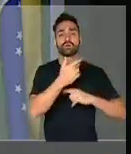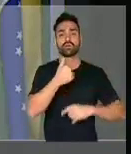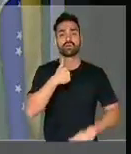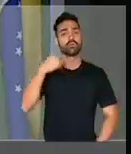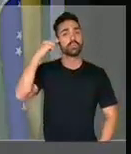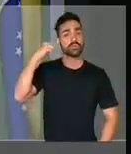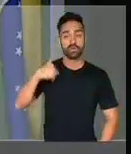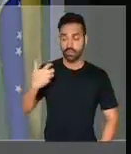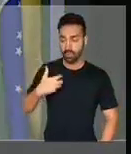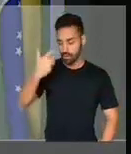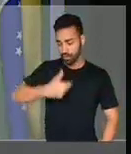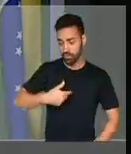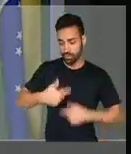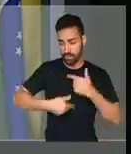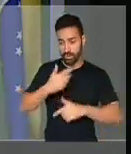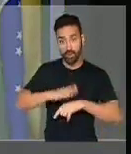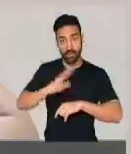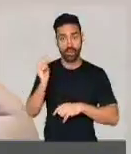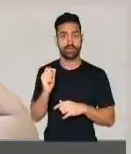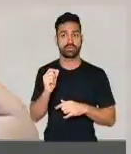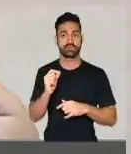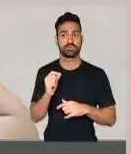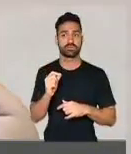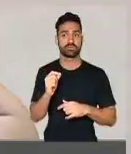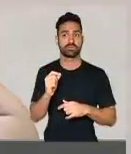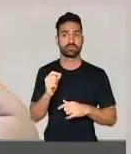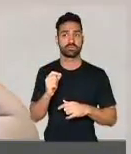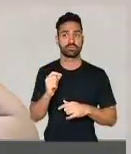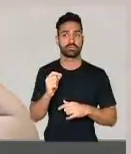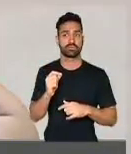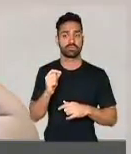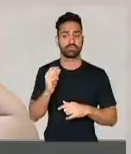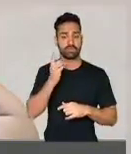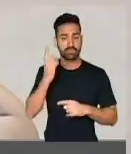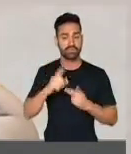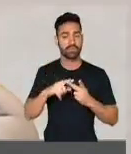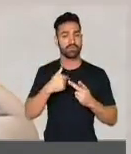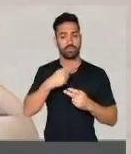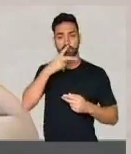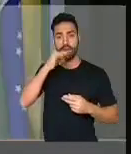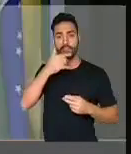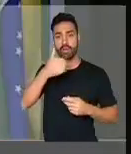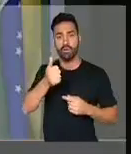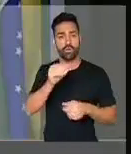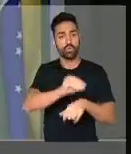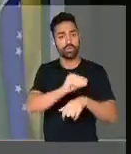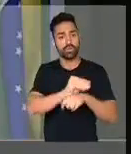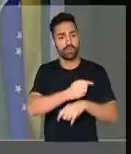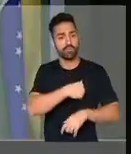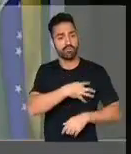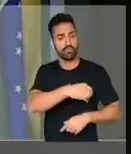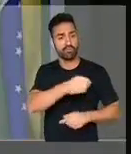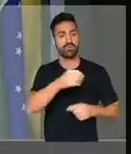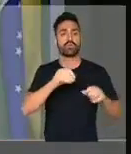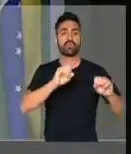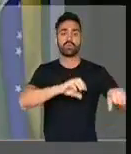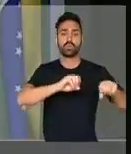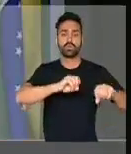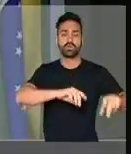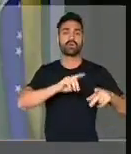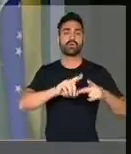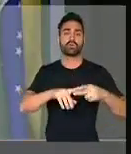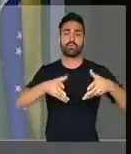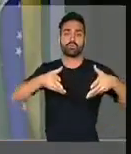queria trabalhar mais, me aperfeiçoar mais, ser um melhor parlamentar, mais ainda, um melhor pai, cuidar mais dos meus filhos, educar